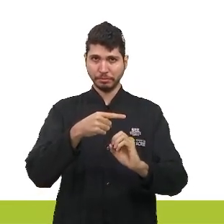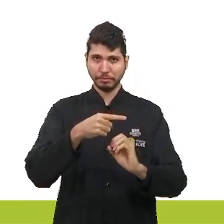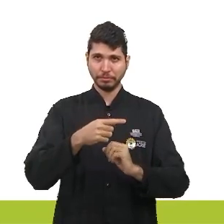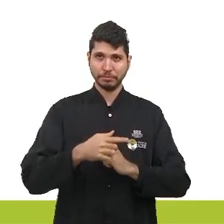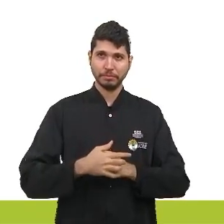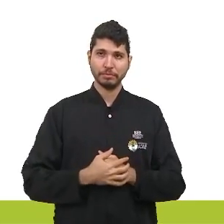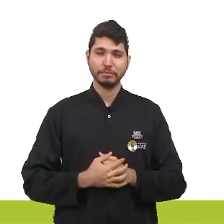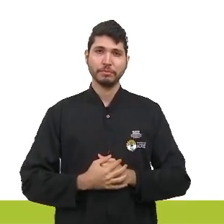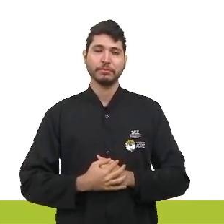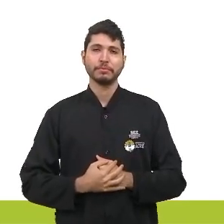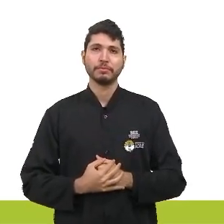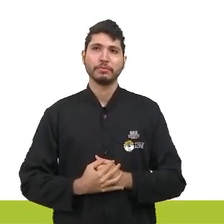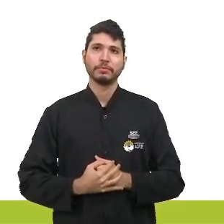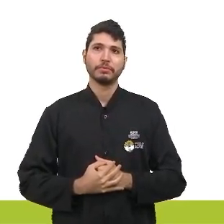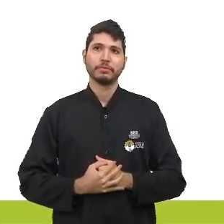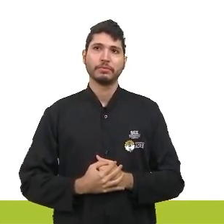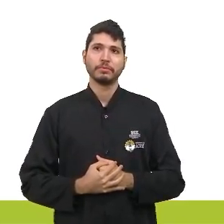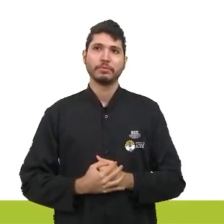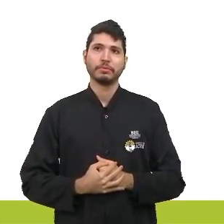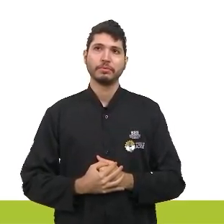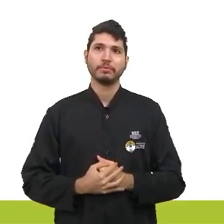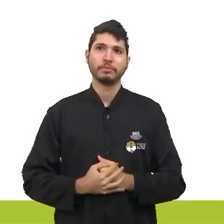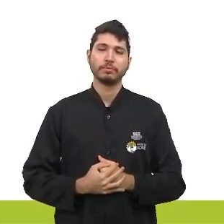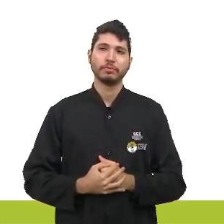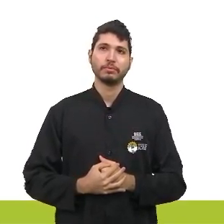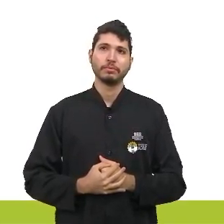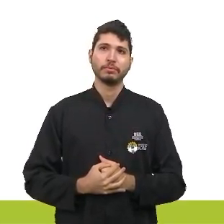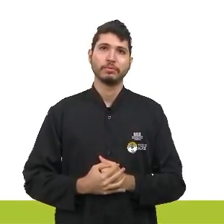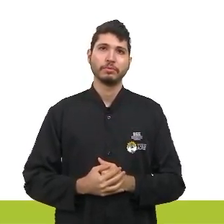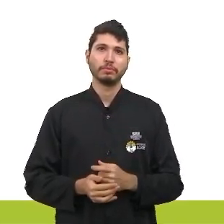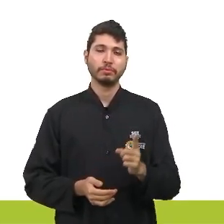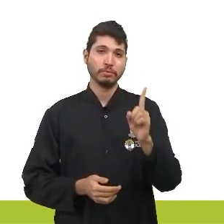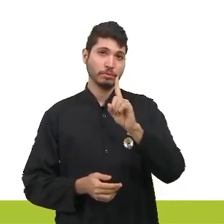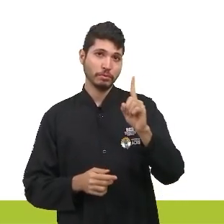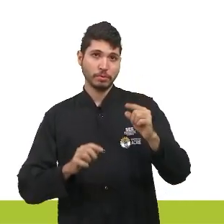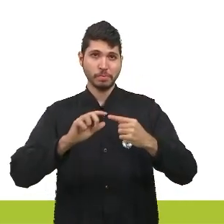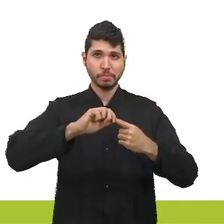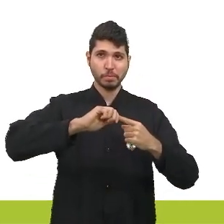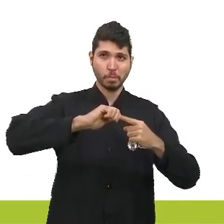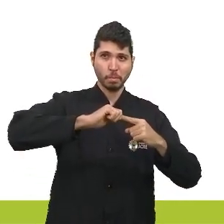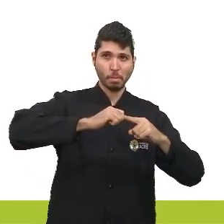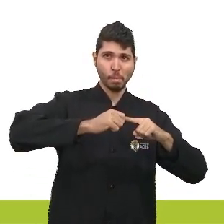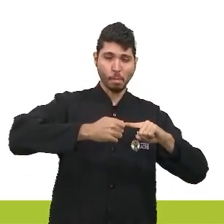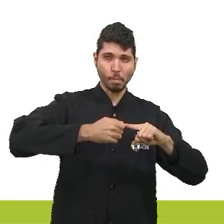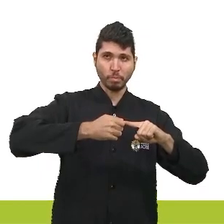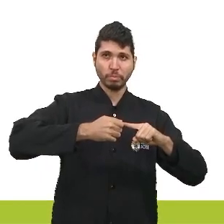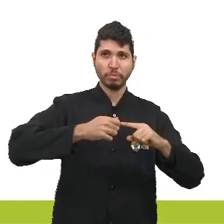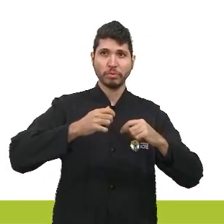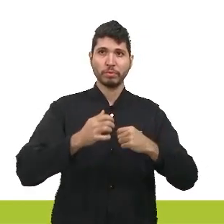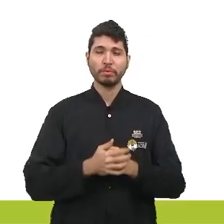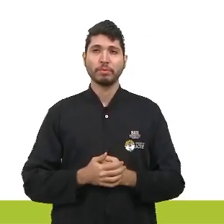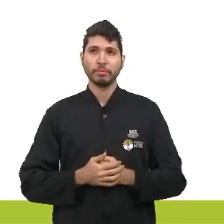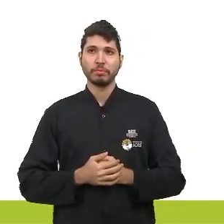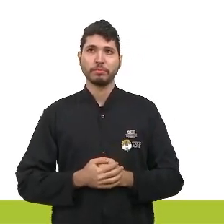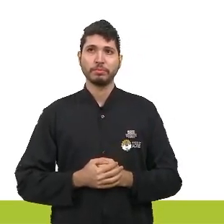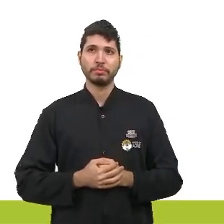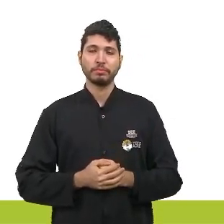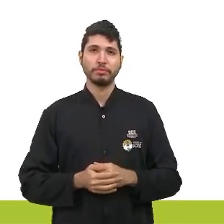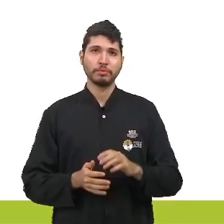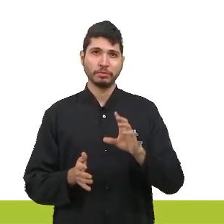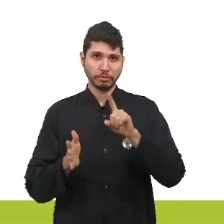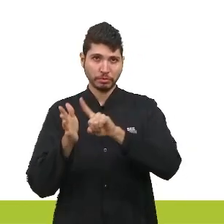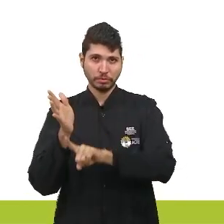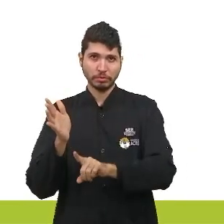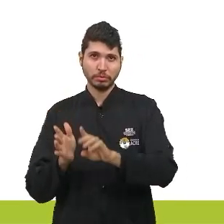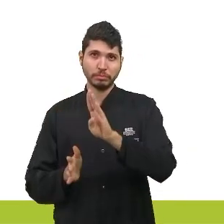Isso é um caso. O outro caso é que eu retirei um não apontado de A e coloquei em B. A probabilidade de retirar um não